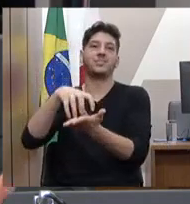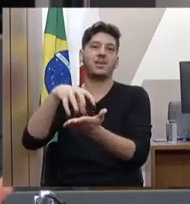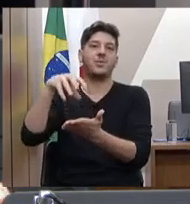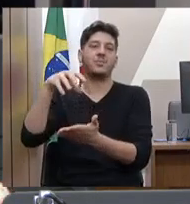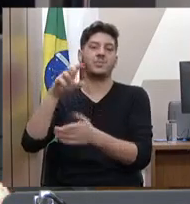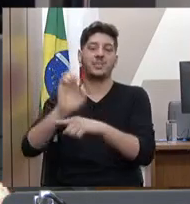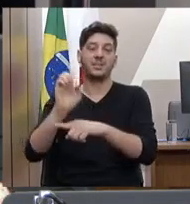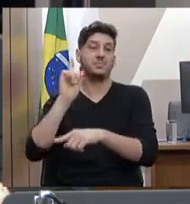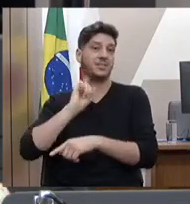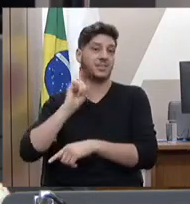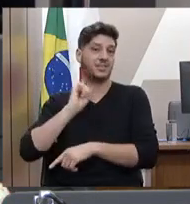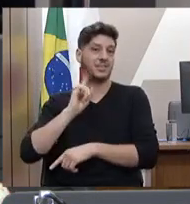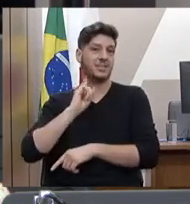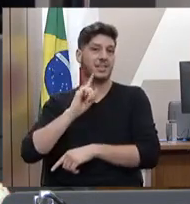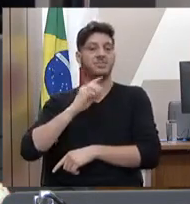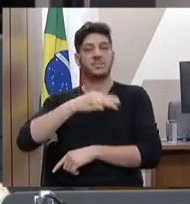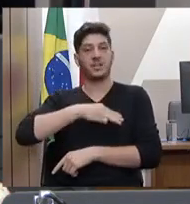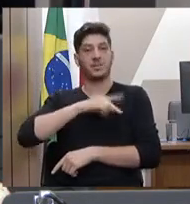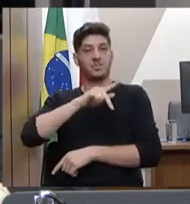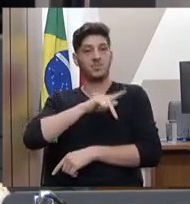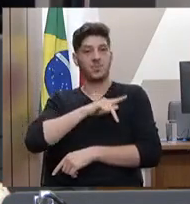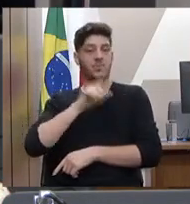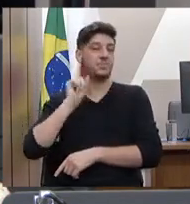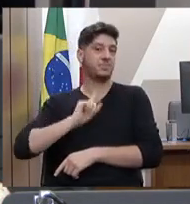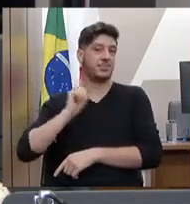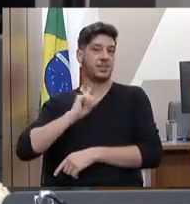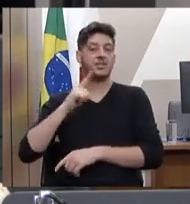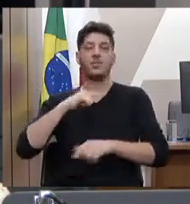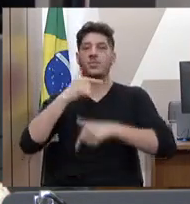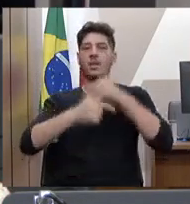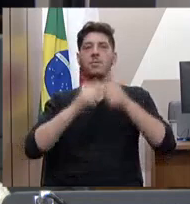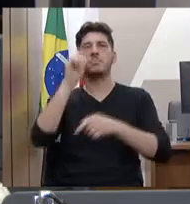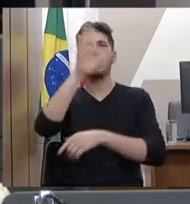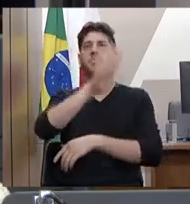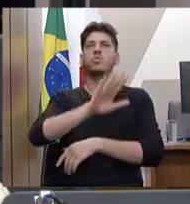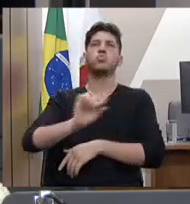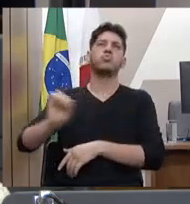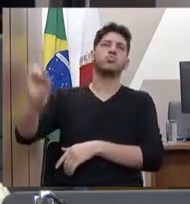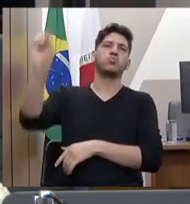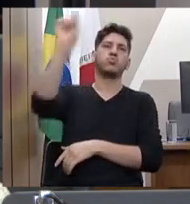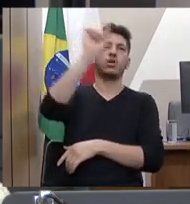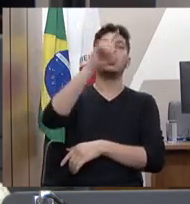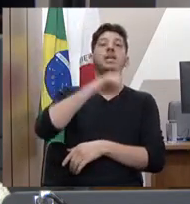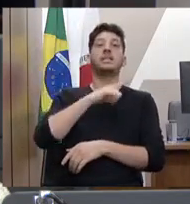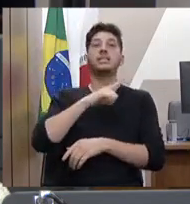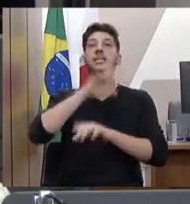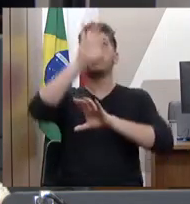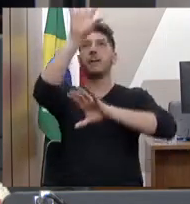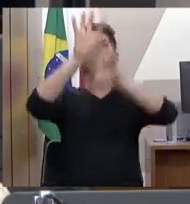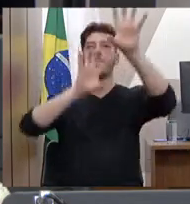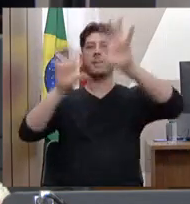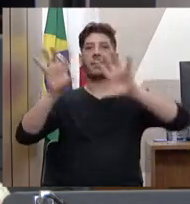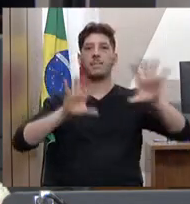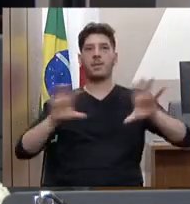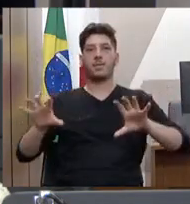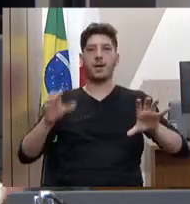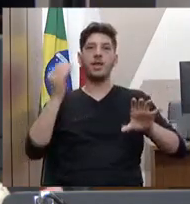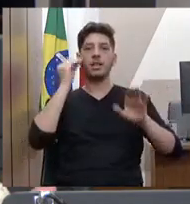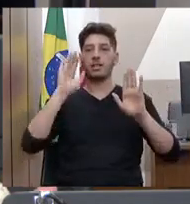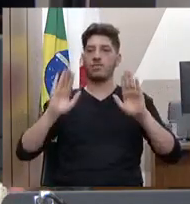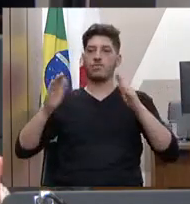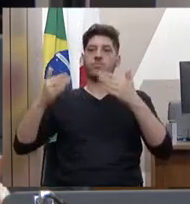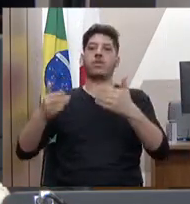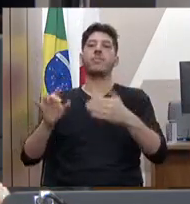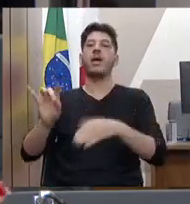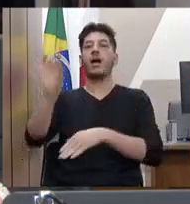né o Ministério Público do Trabalho ele tem uma atuação em todo o Brasil e é dividido administrativamente para o exercício da função de